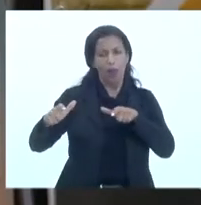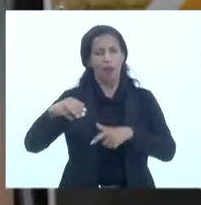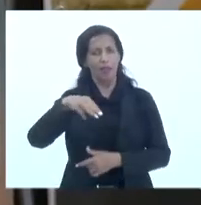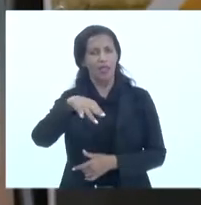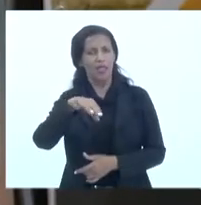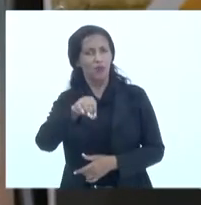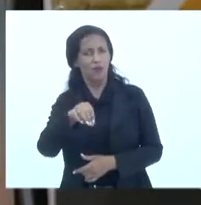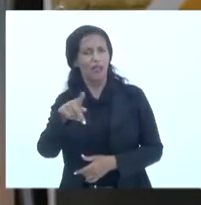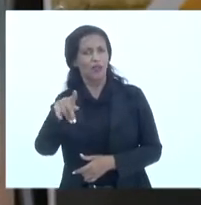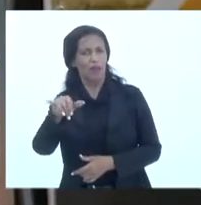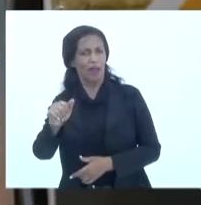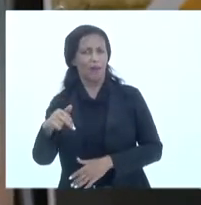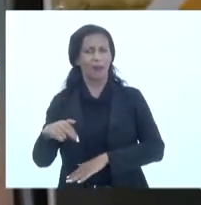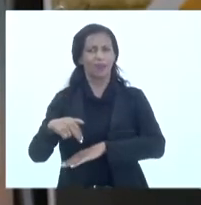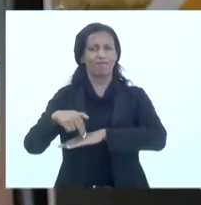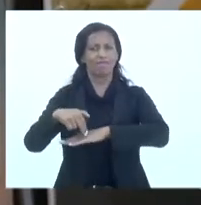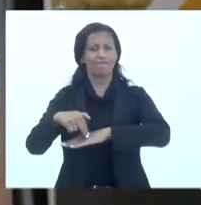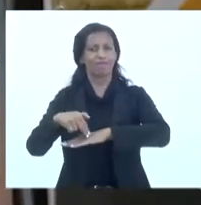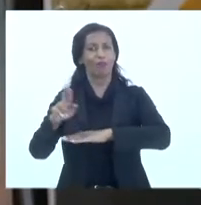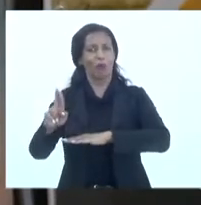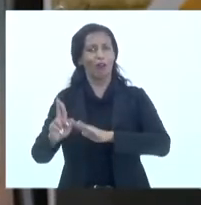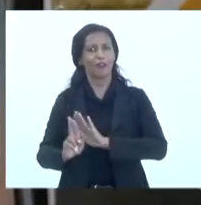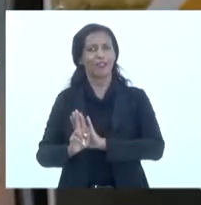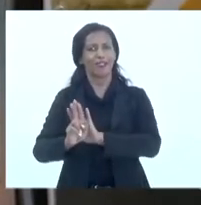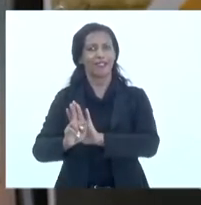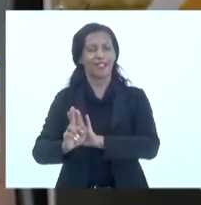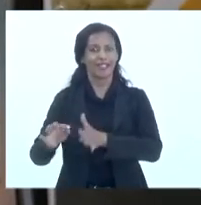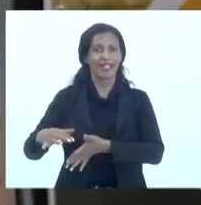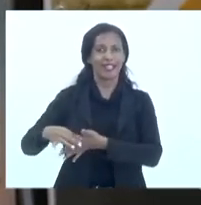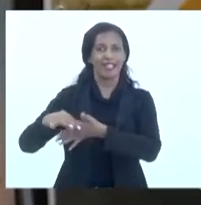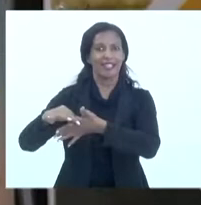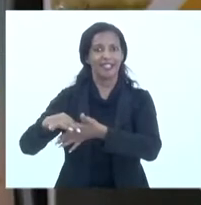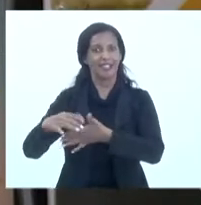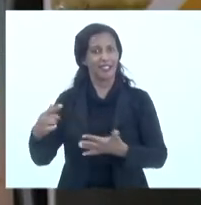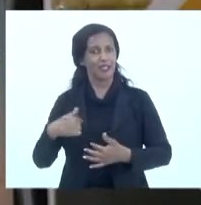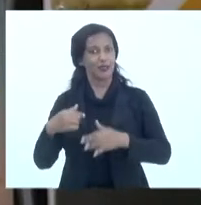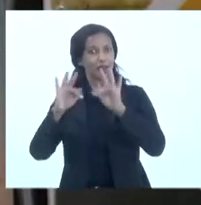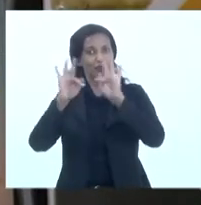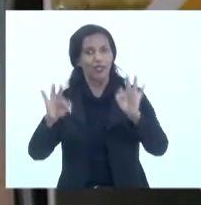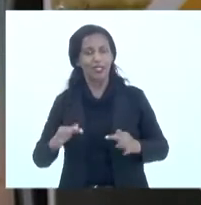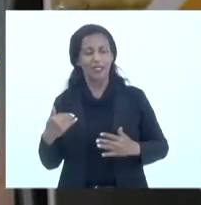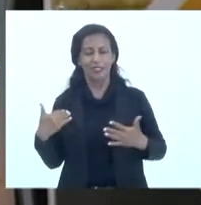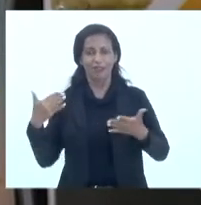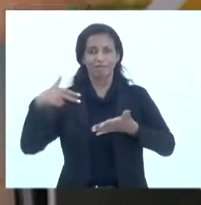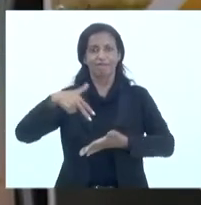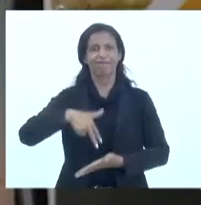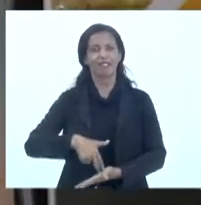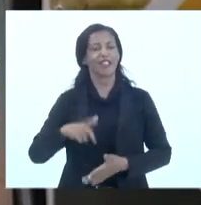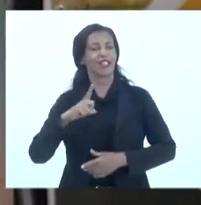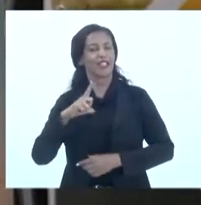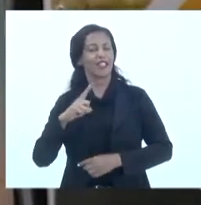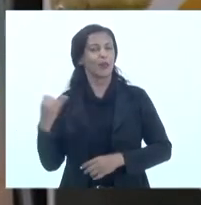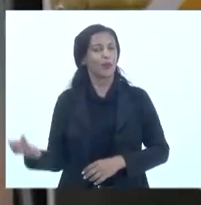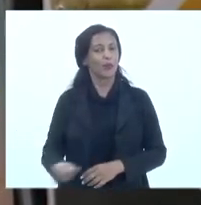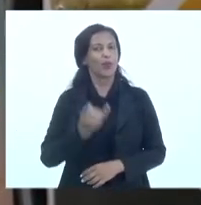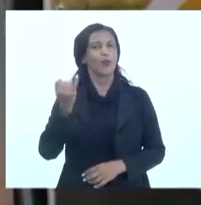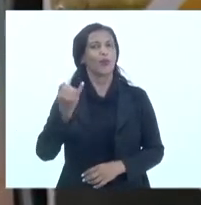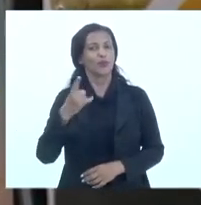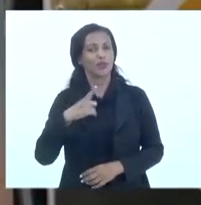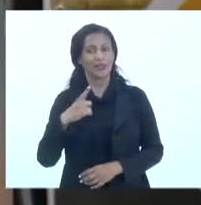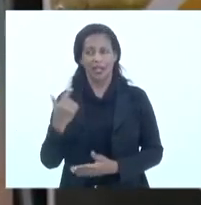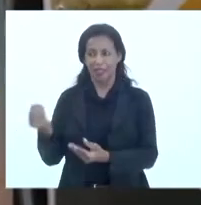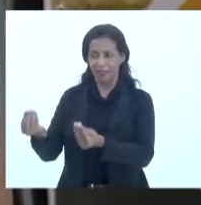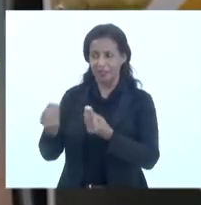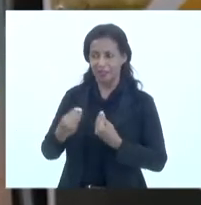Paraíba pode ter uma posição de liderança nisso. Então, acho que é isso. Estou muito feliz de estar aqui, das reuniões que já tiveram, da oportunidade que o deputado André está